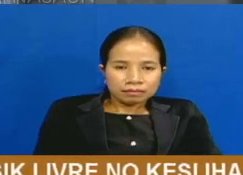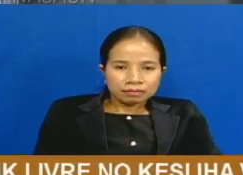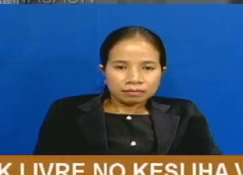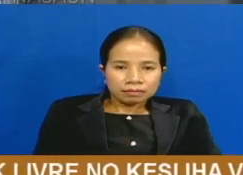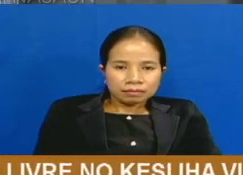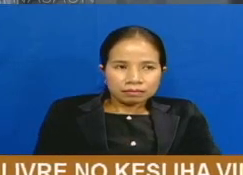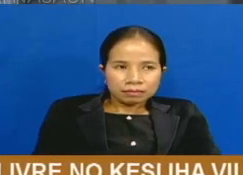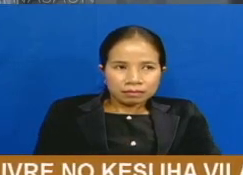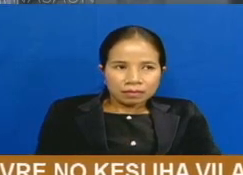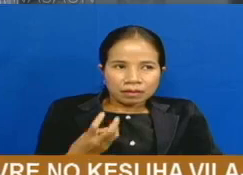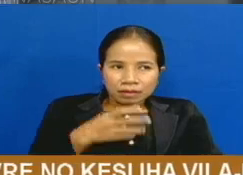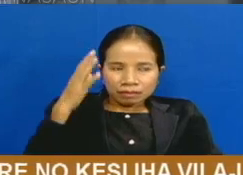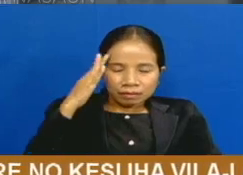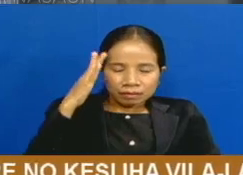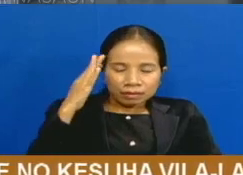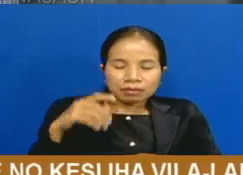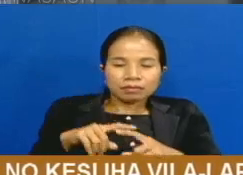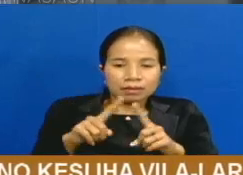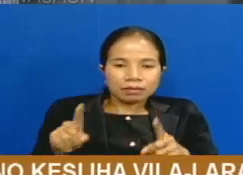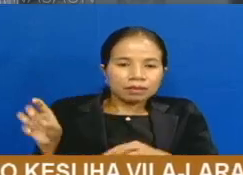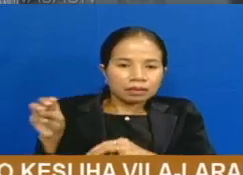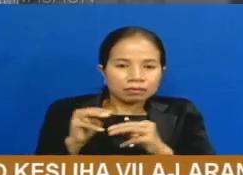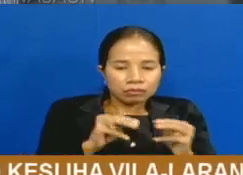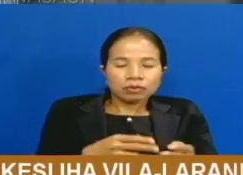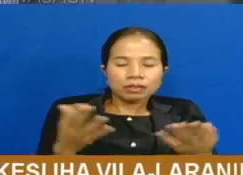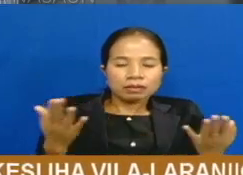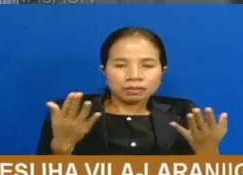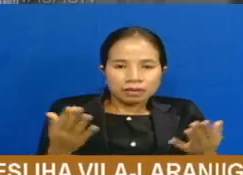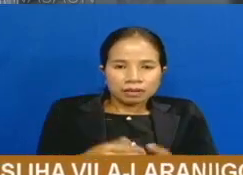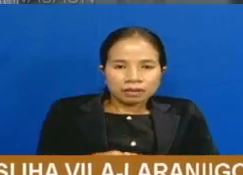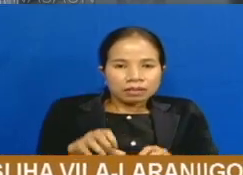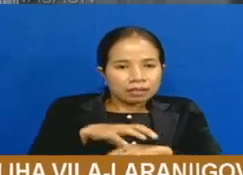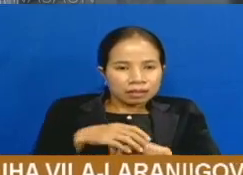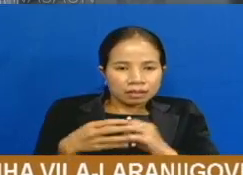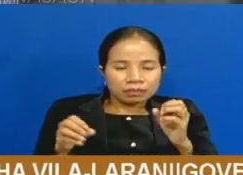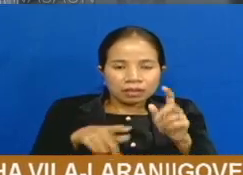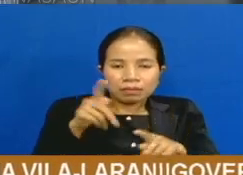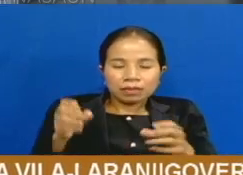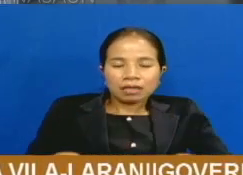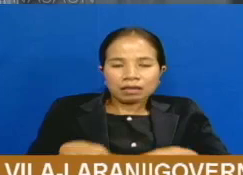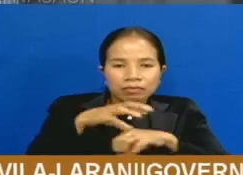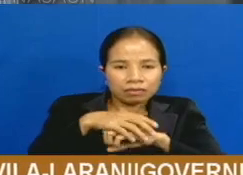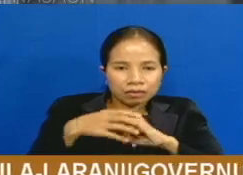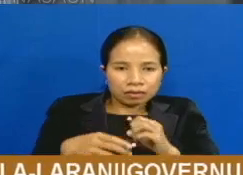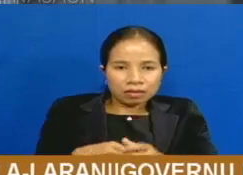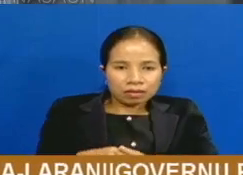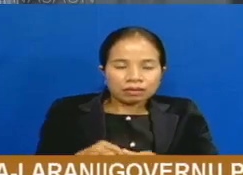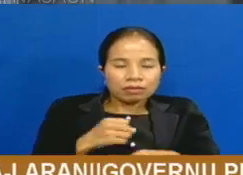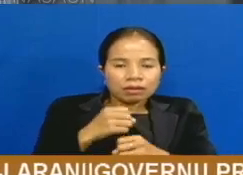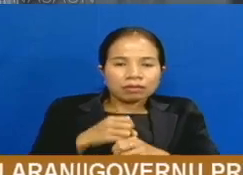enga rafament ame hatene. Mai atu muda taam bane be, rai moze ema la foi mana rai ne be, atu hanu